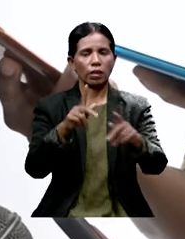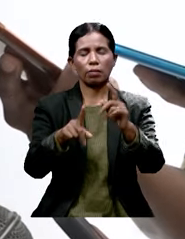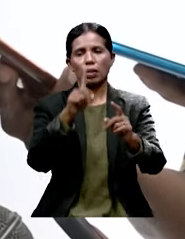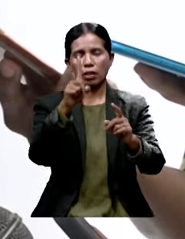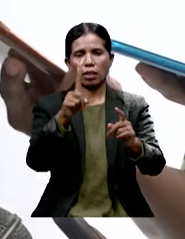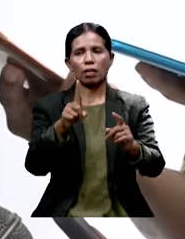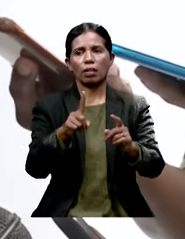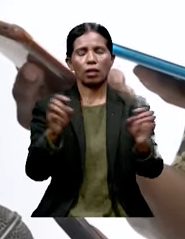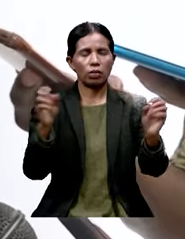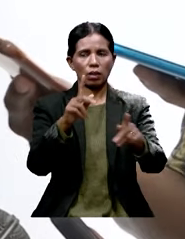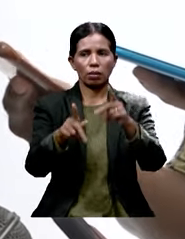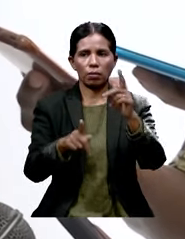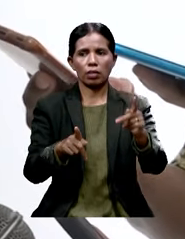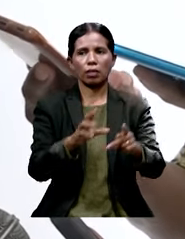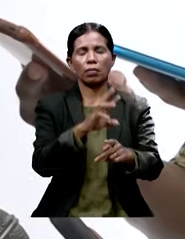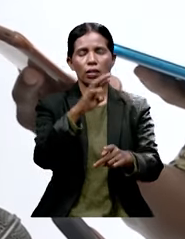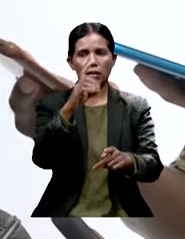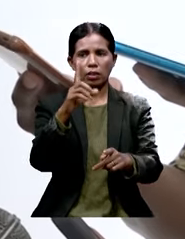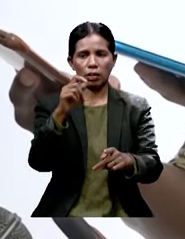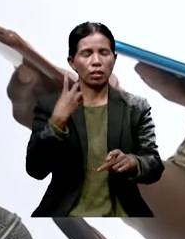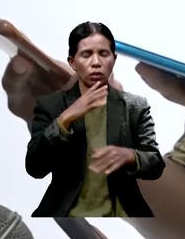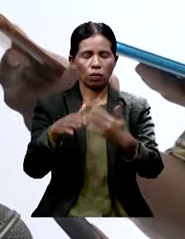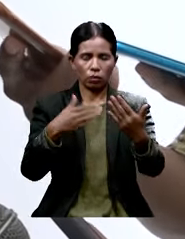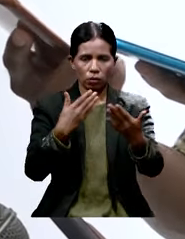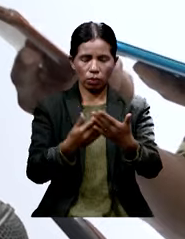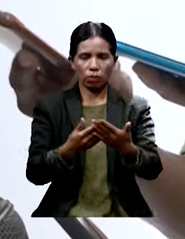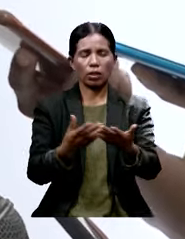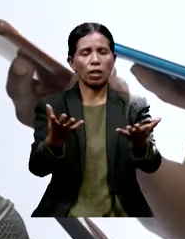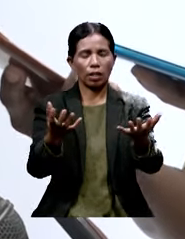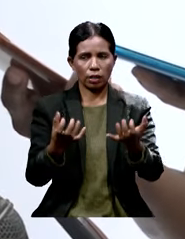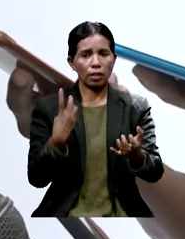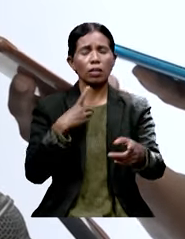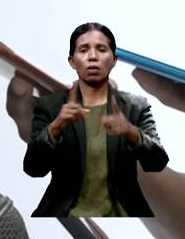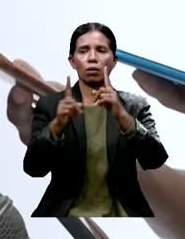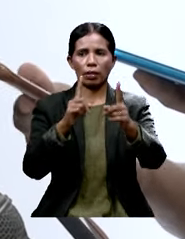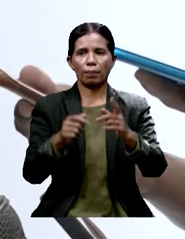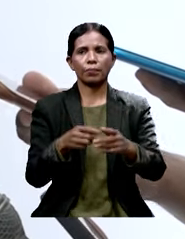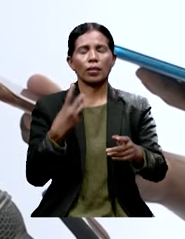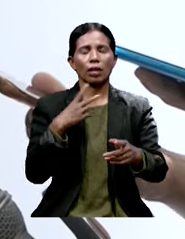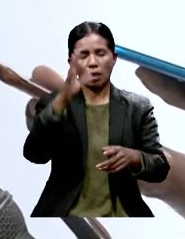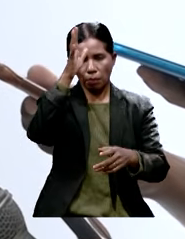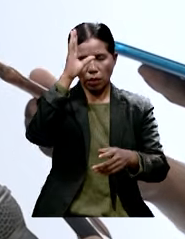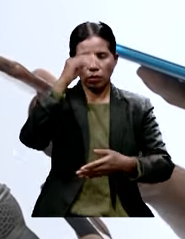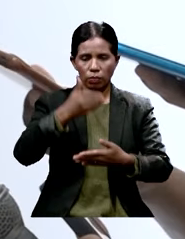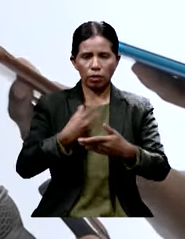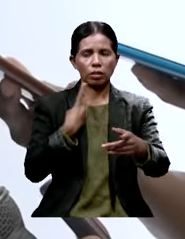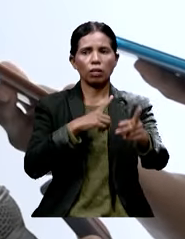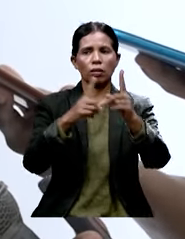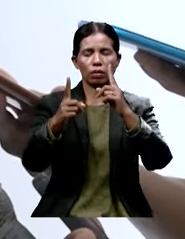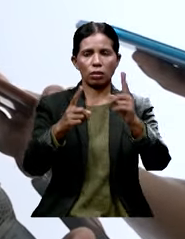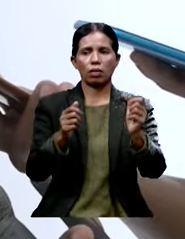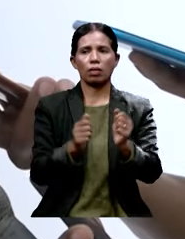niande la os ema ida ni kusta ba renta ida ne ito hotot ni kusta ne be ita kulia aman ho oin te dala lia ba malu fuang ho